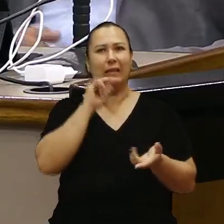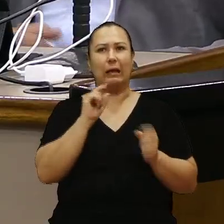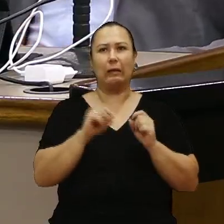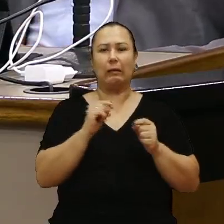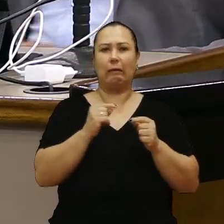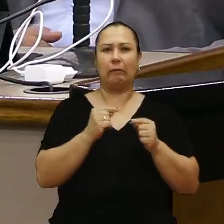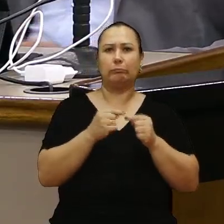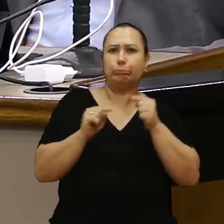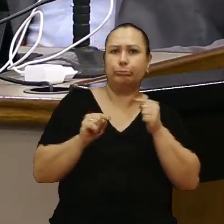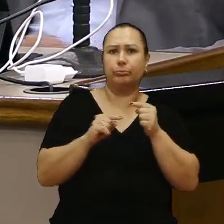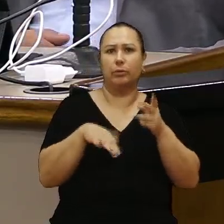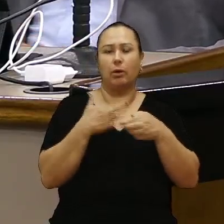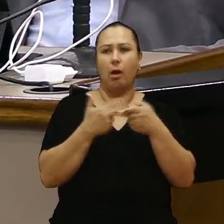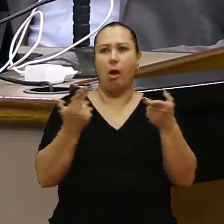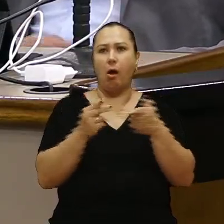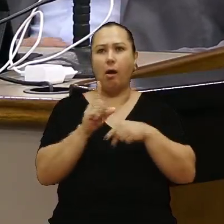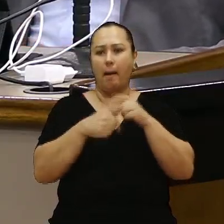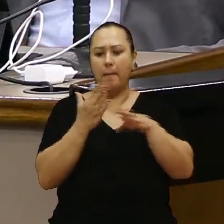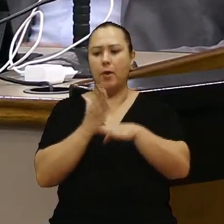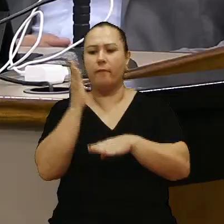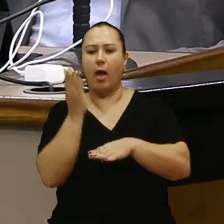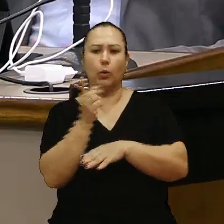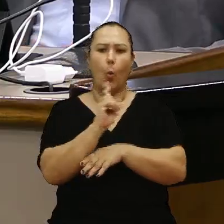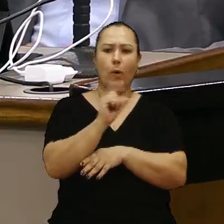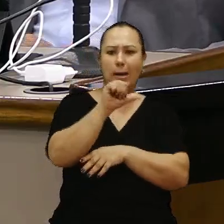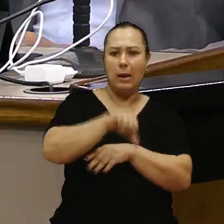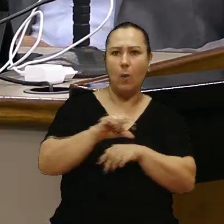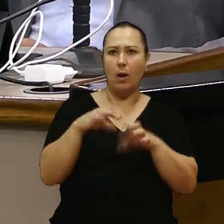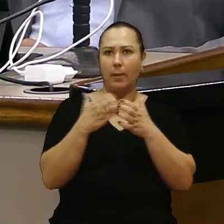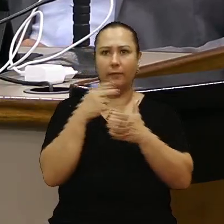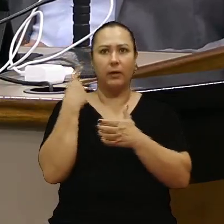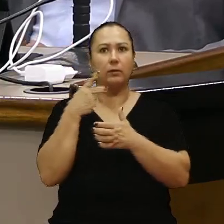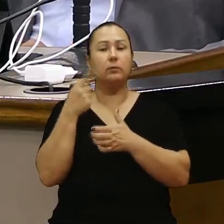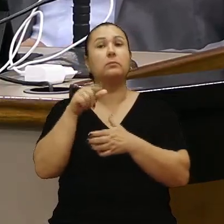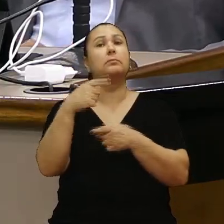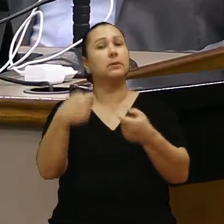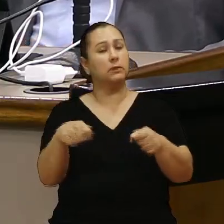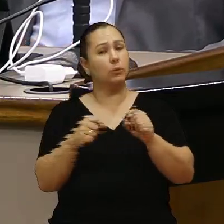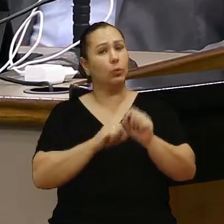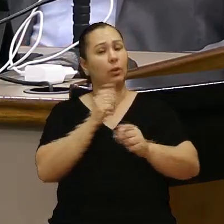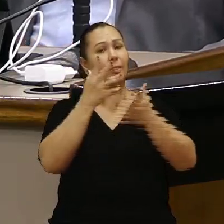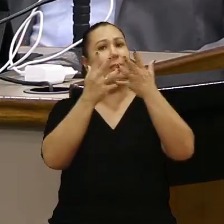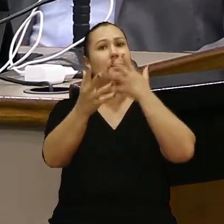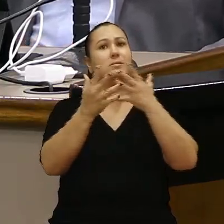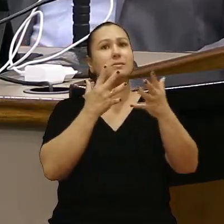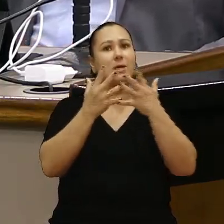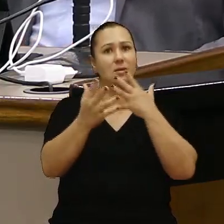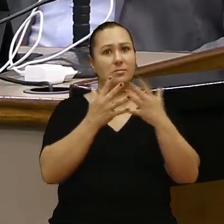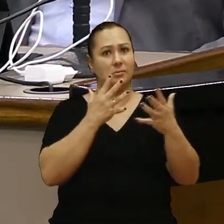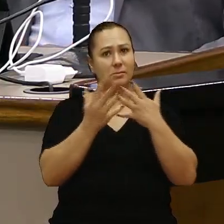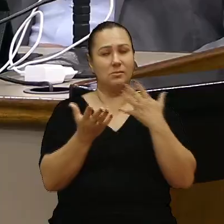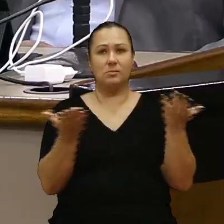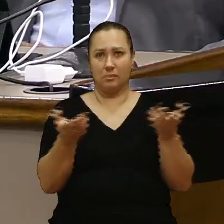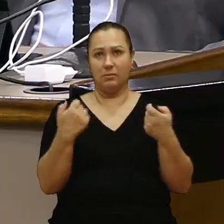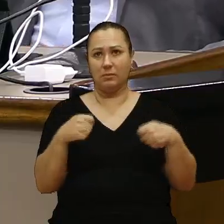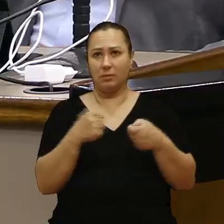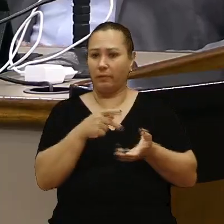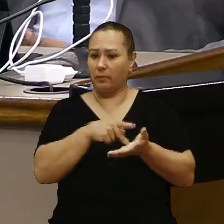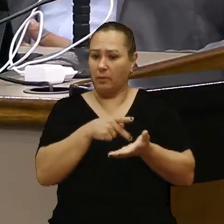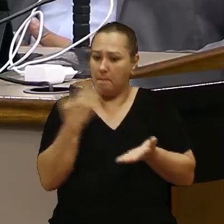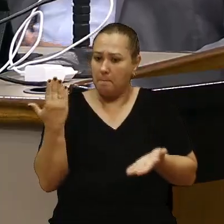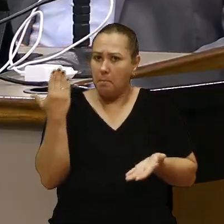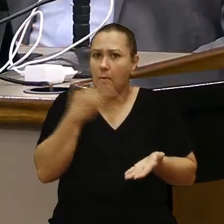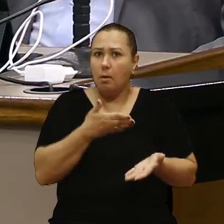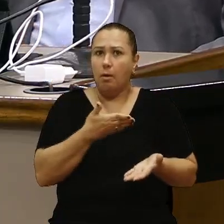que as coisas só sejam realmente aprovadas ou não nessa casa, a gente precisa da transparência. Então, que seja realmente